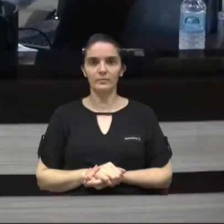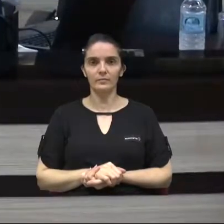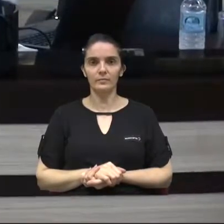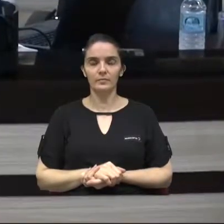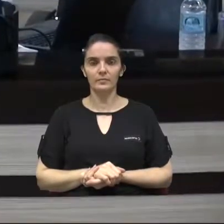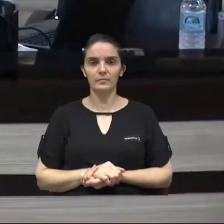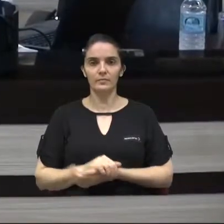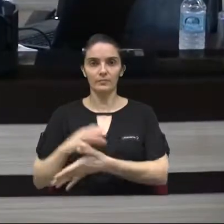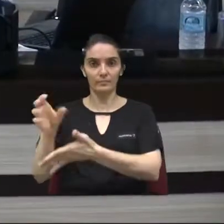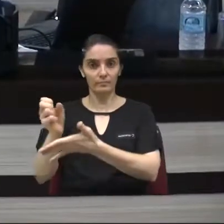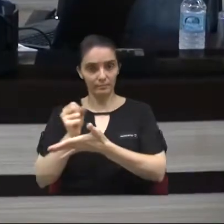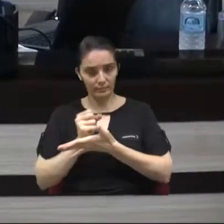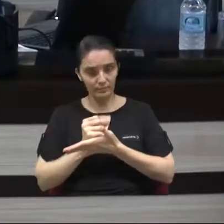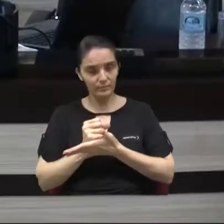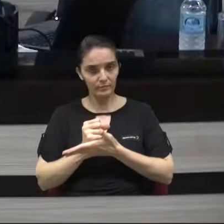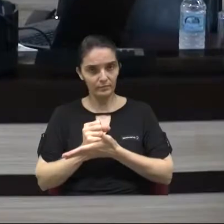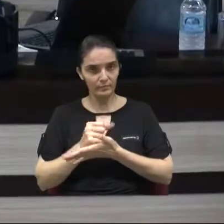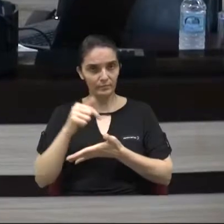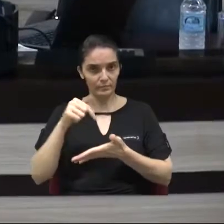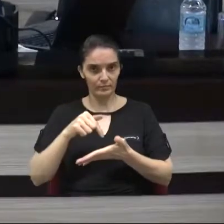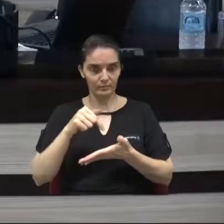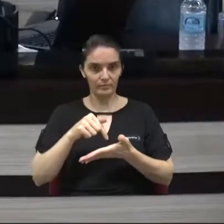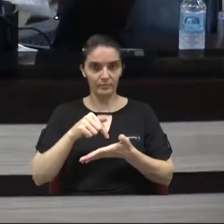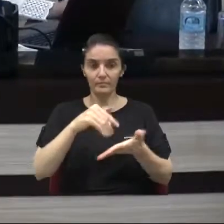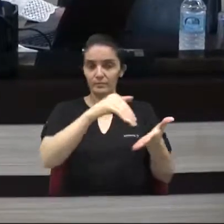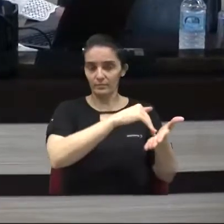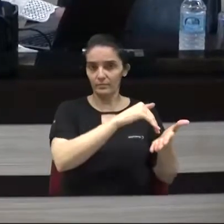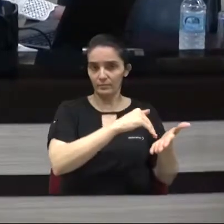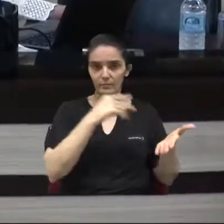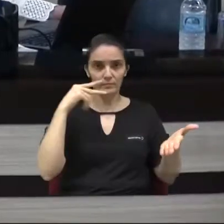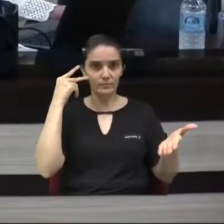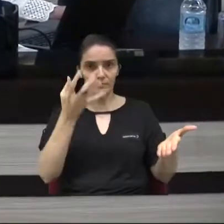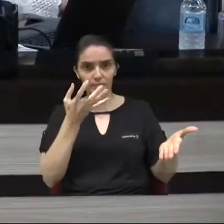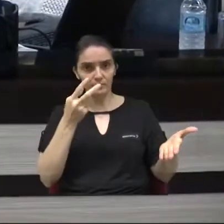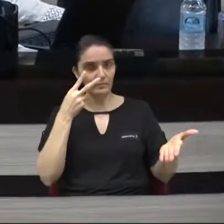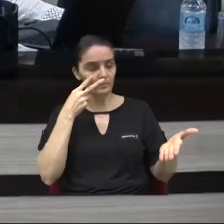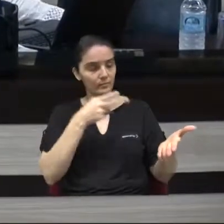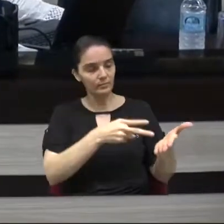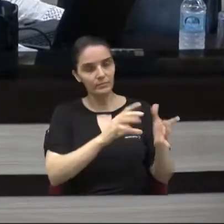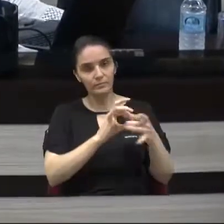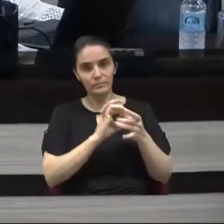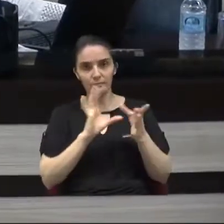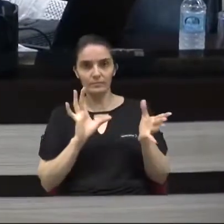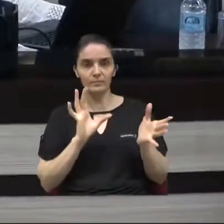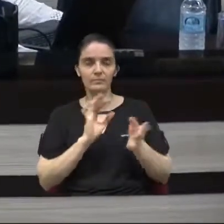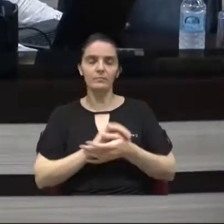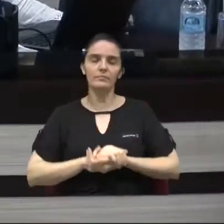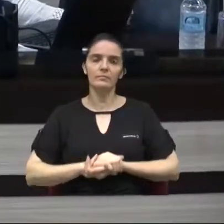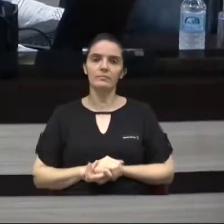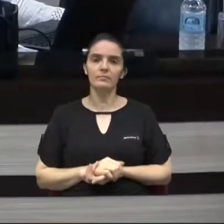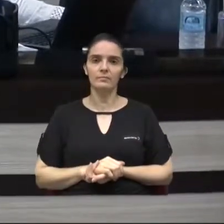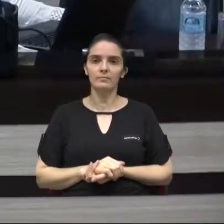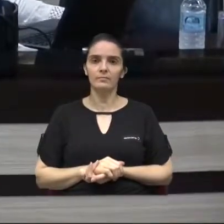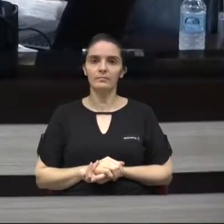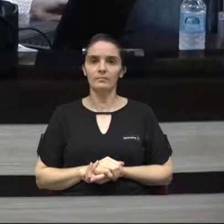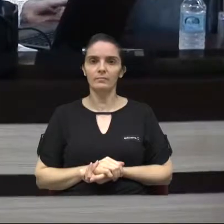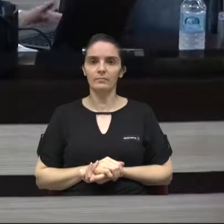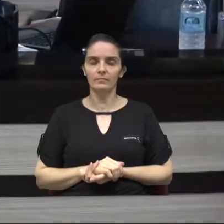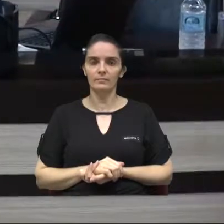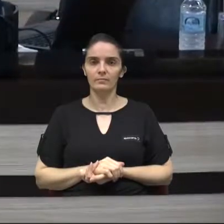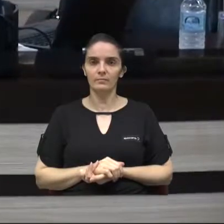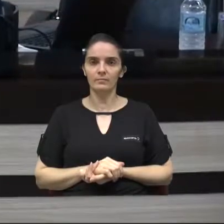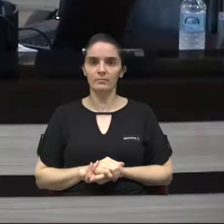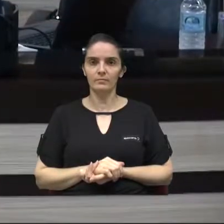Mesa recebe esse ofício e informa aos senhores vereadores que estará à disposição de todos na secretaria. Senhor presidente, passarei